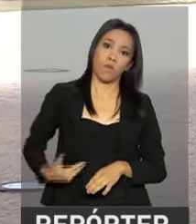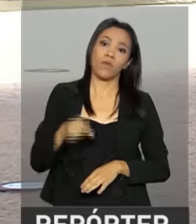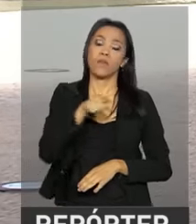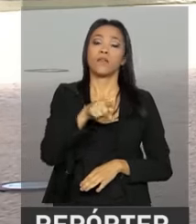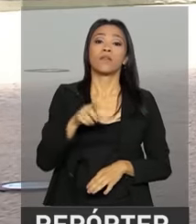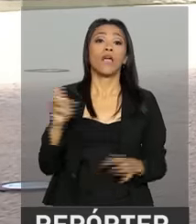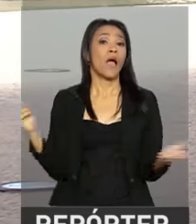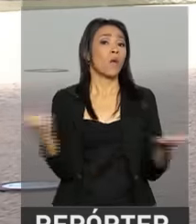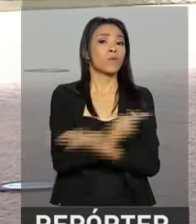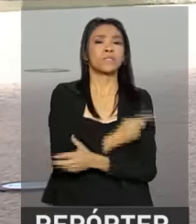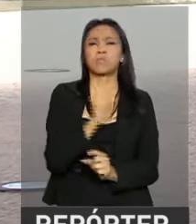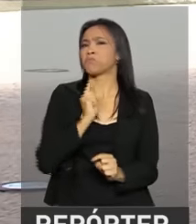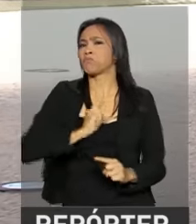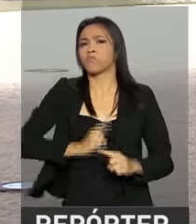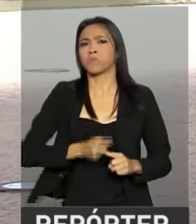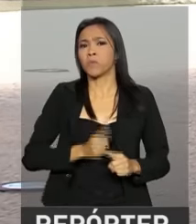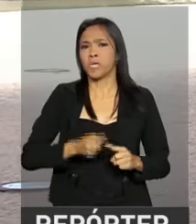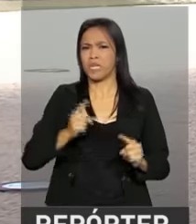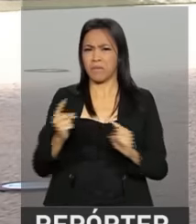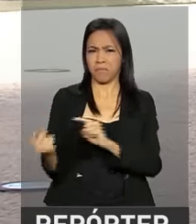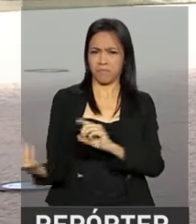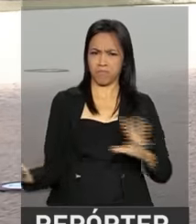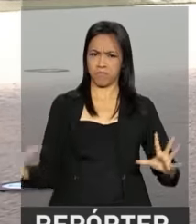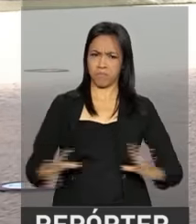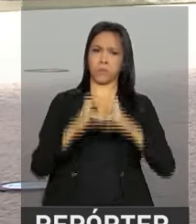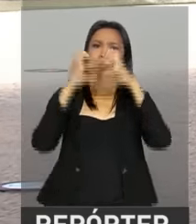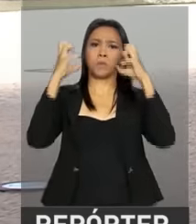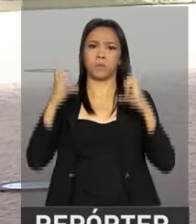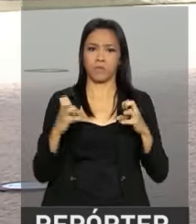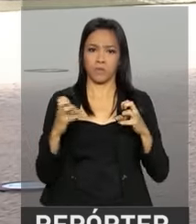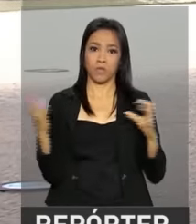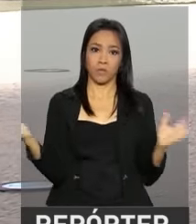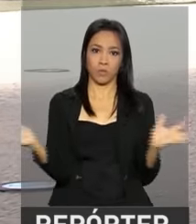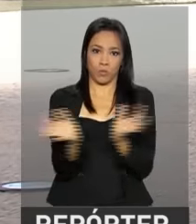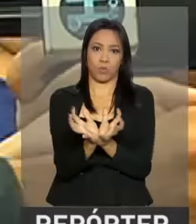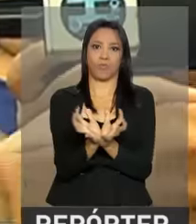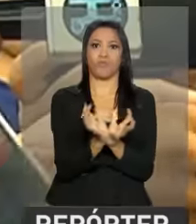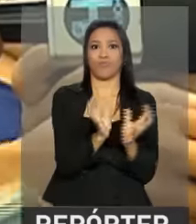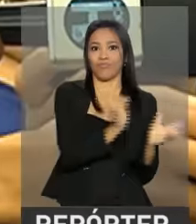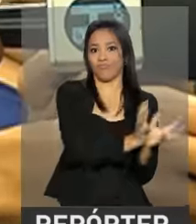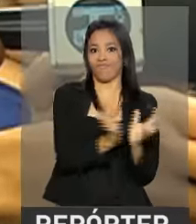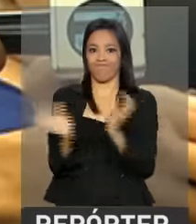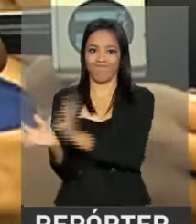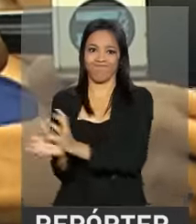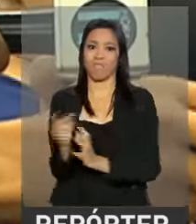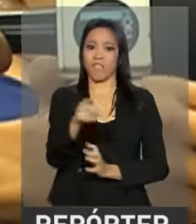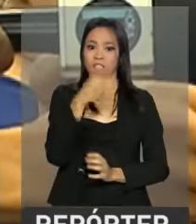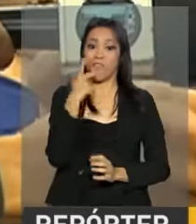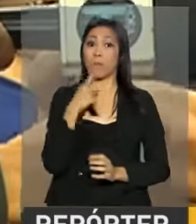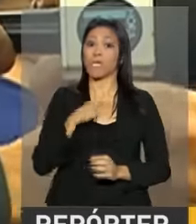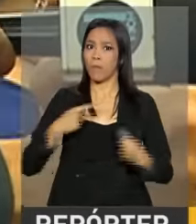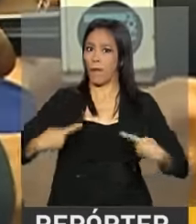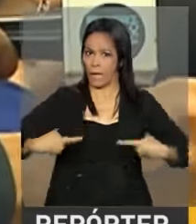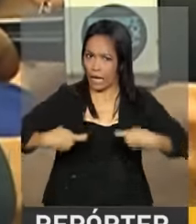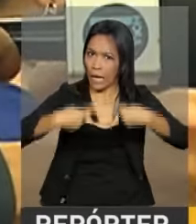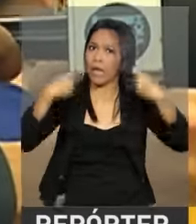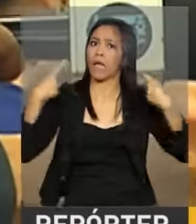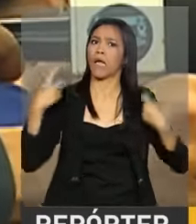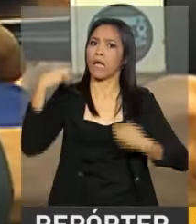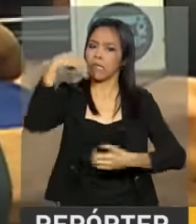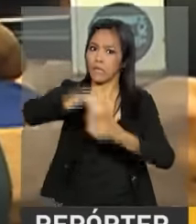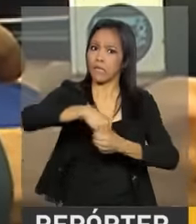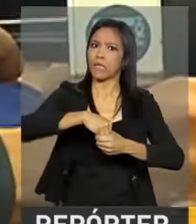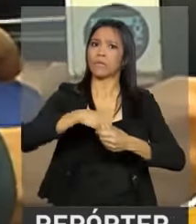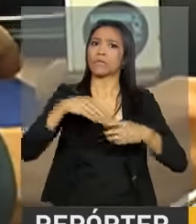Jobim foi causada por uma briga entre facções rivais há uma guerra silenciosa que o Estado tem tem que